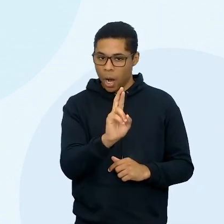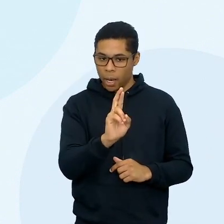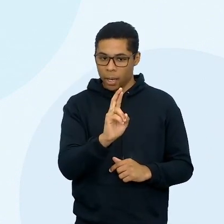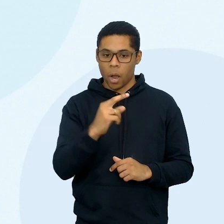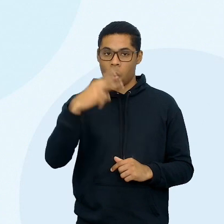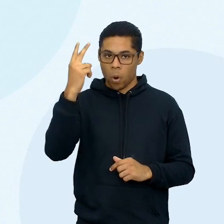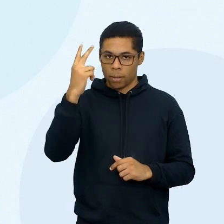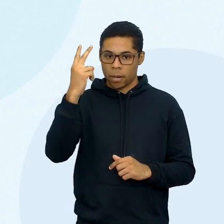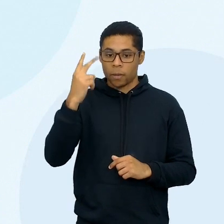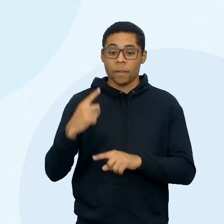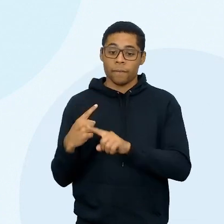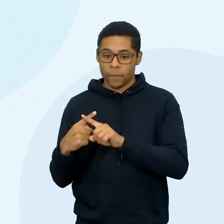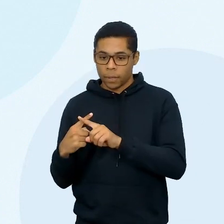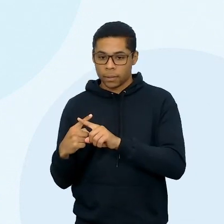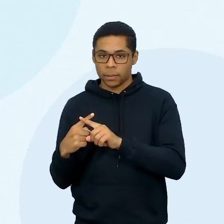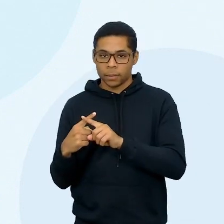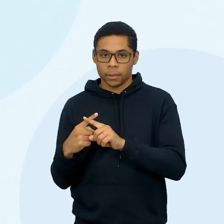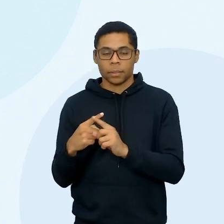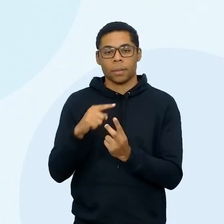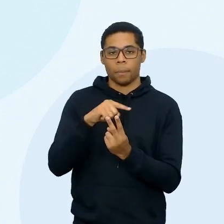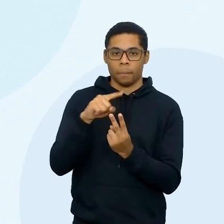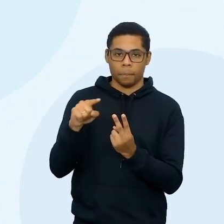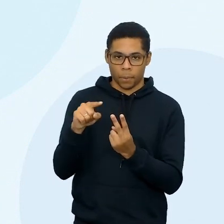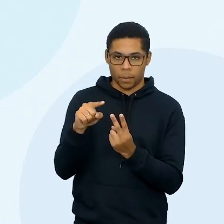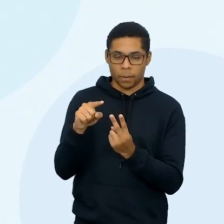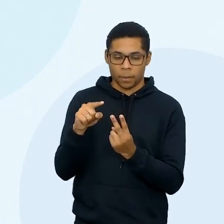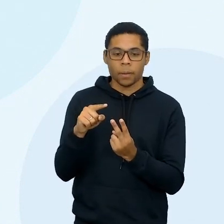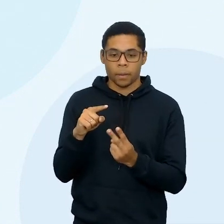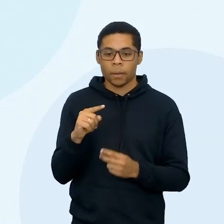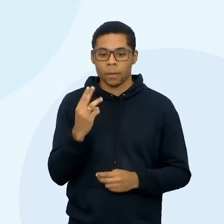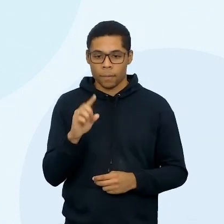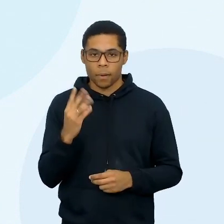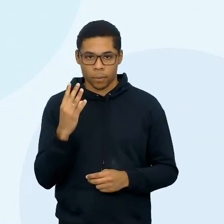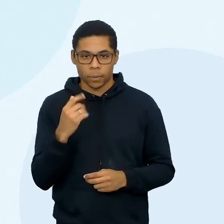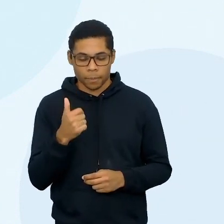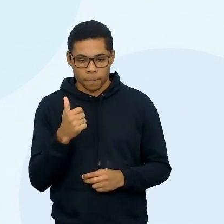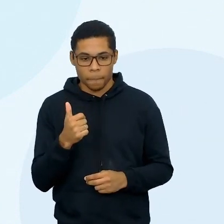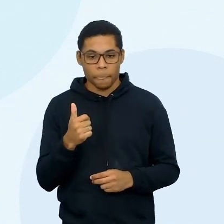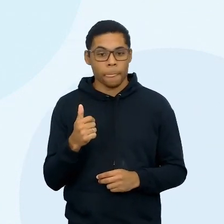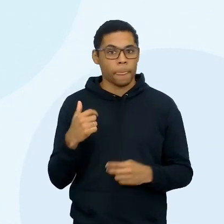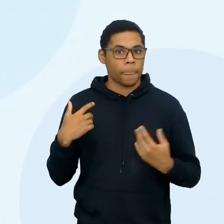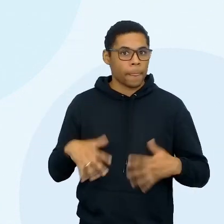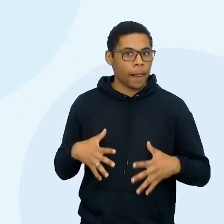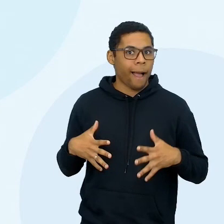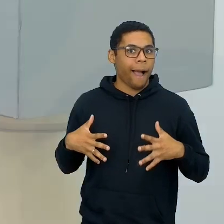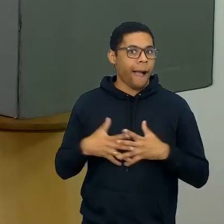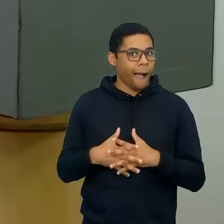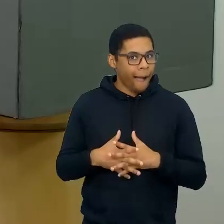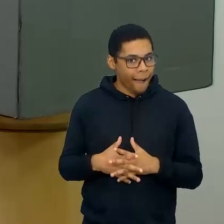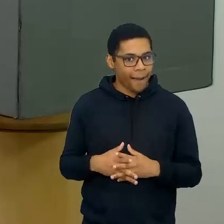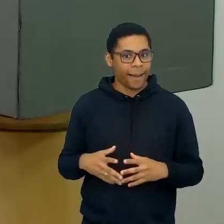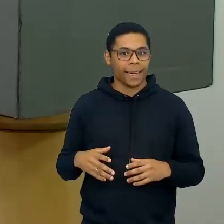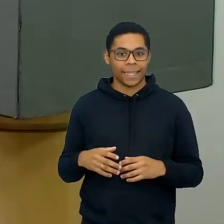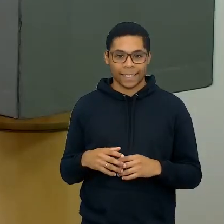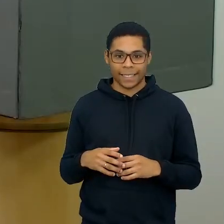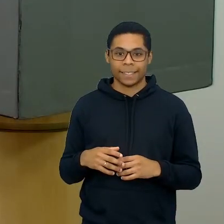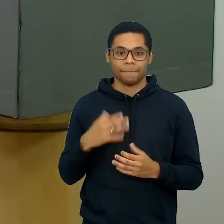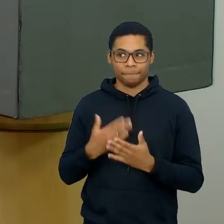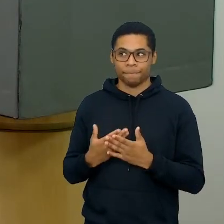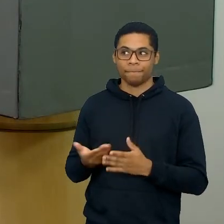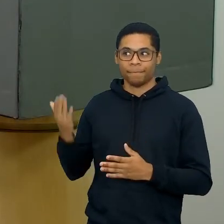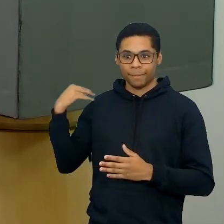vezes π. Tá bom? É muita coisa para a gente continuar a conversa na aula